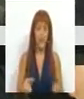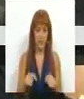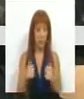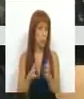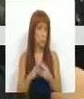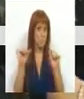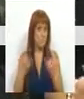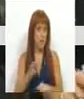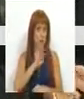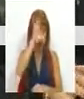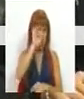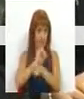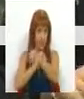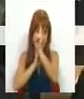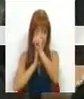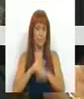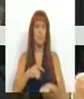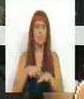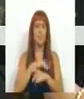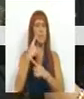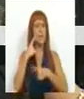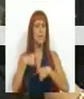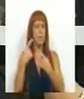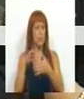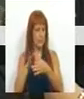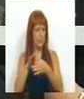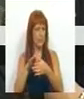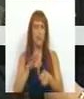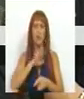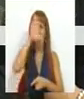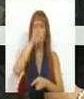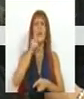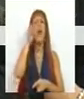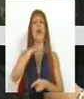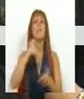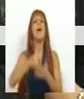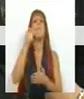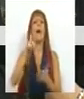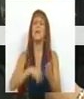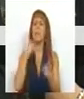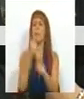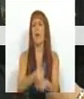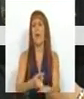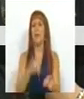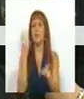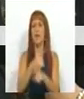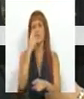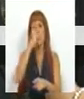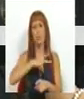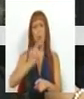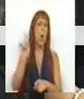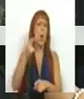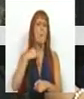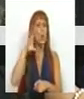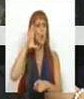estando tudo a correr mal ao Sr. Ministro no que diz respeito à administração pública, Sr. Ministro, quem vai pagar são sempre os mesmos, são sempre os portugueses. Só